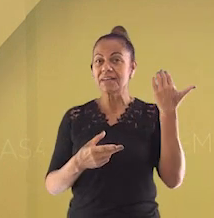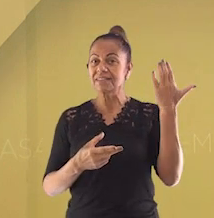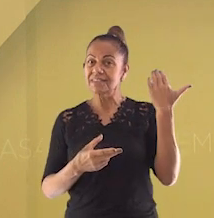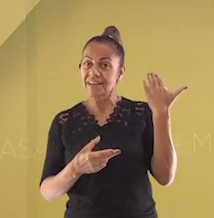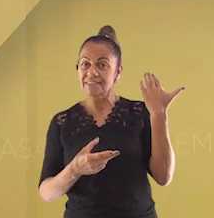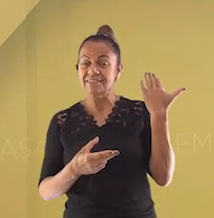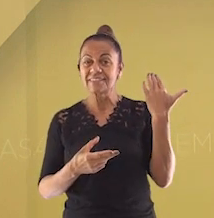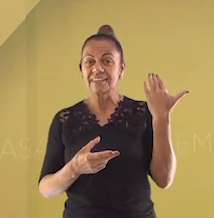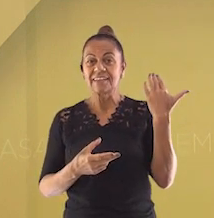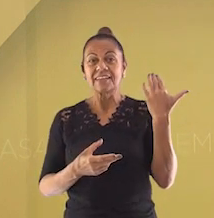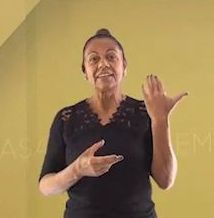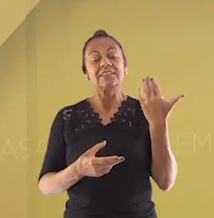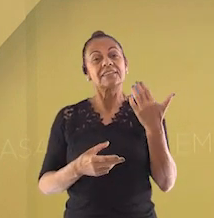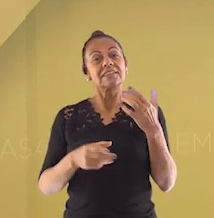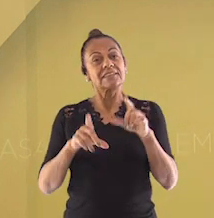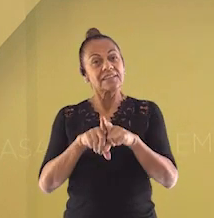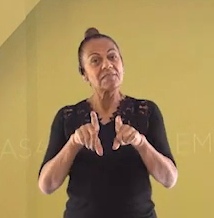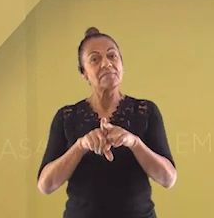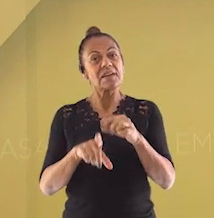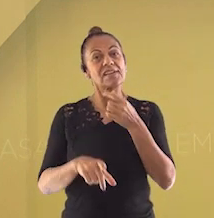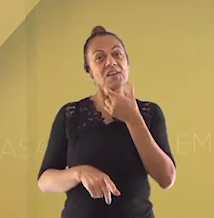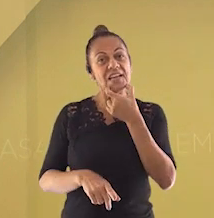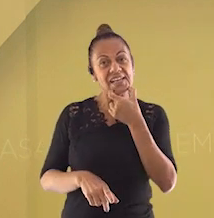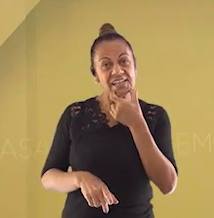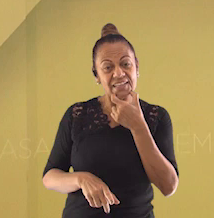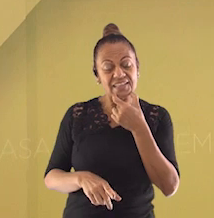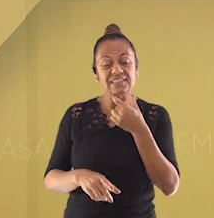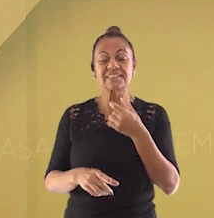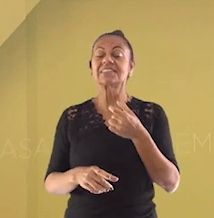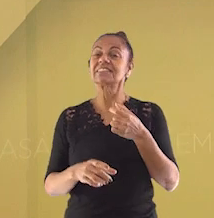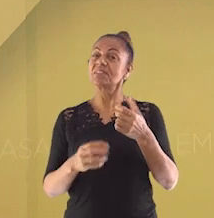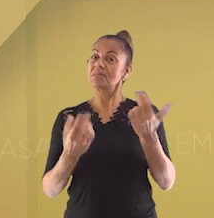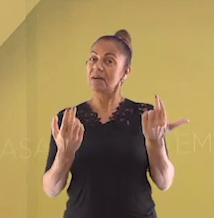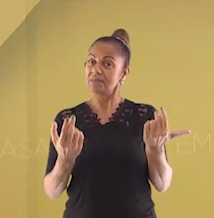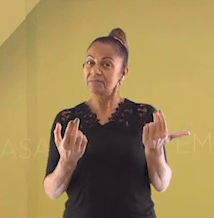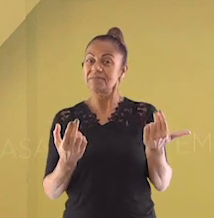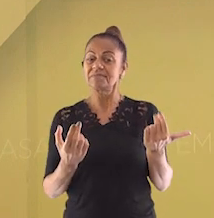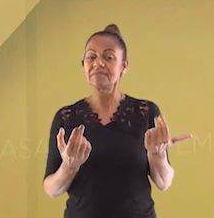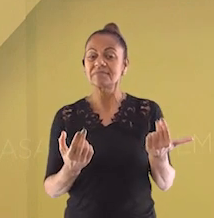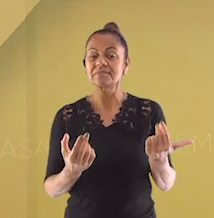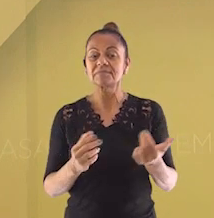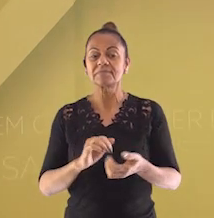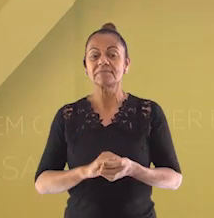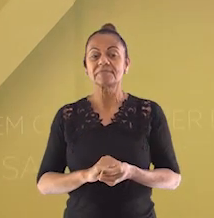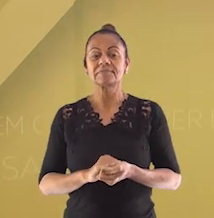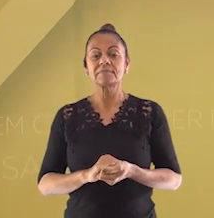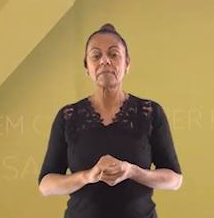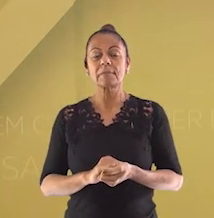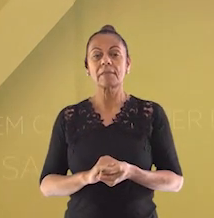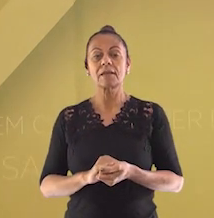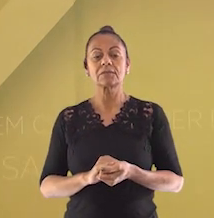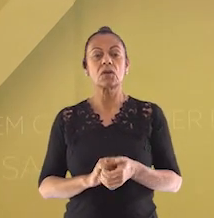em inglês não é diferente vamos falar sobre o passado simples ou simple past